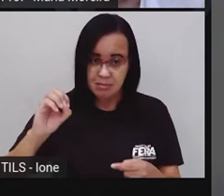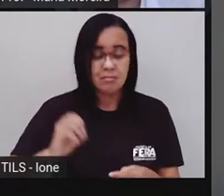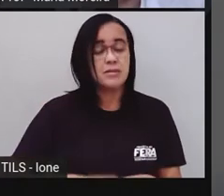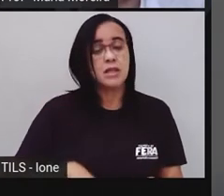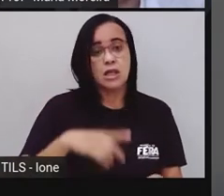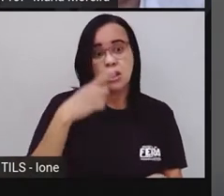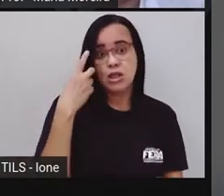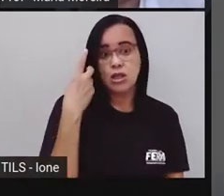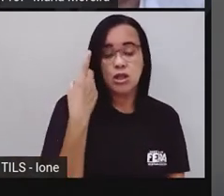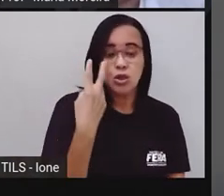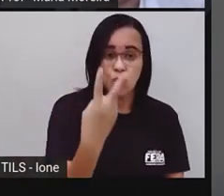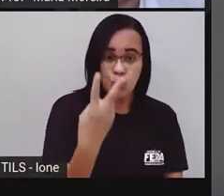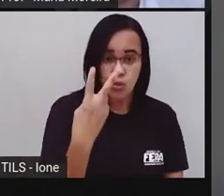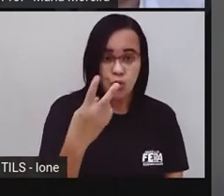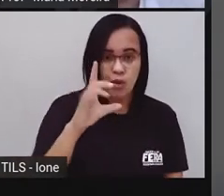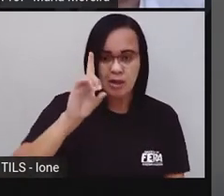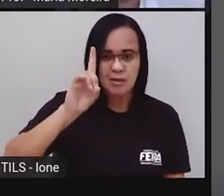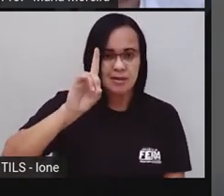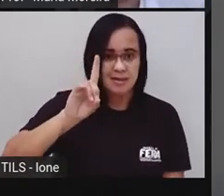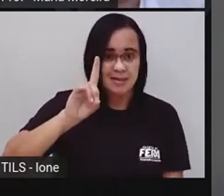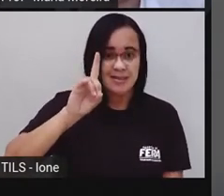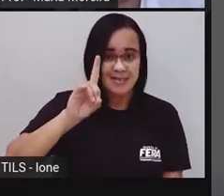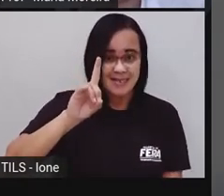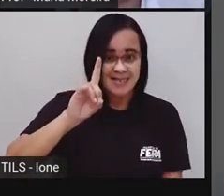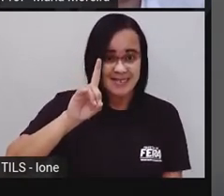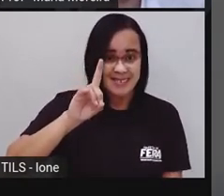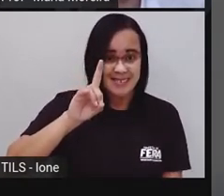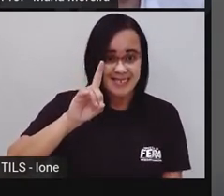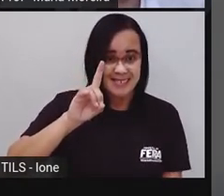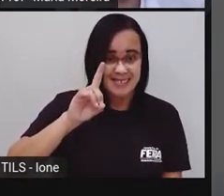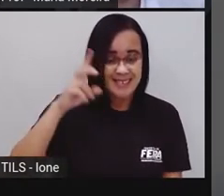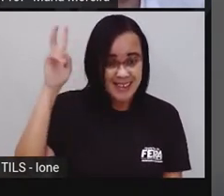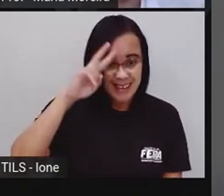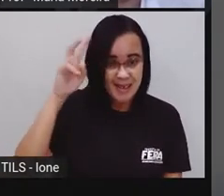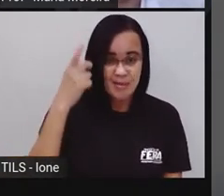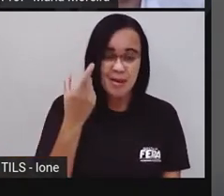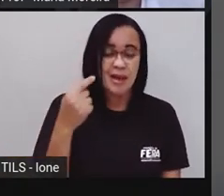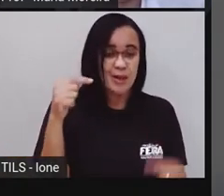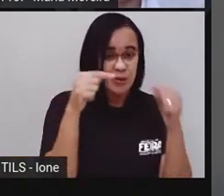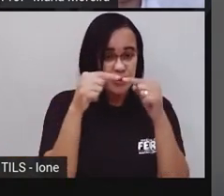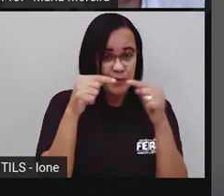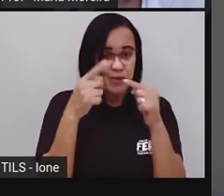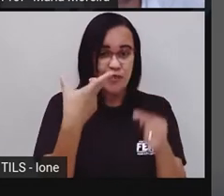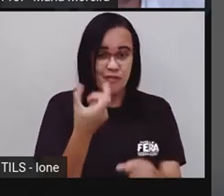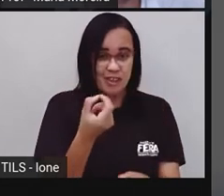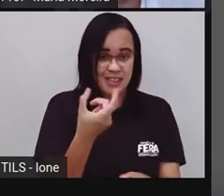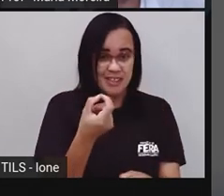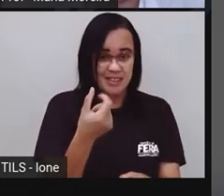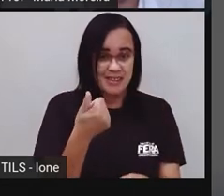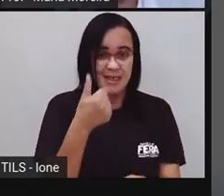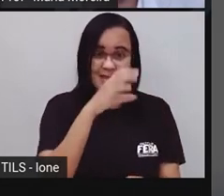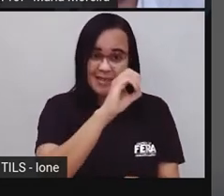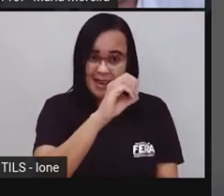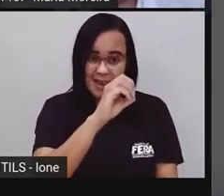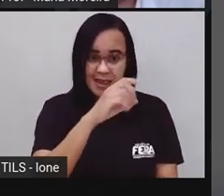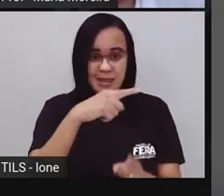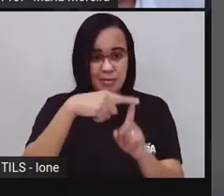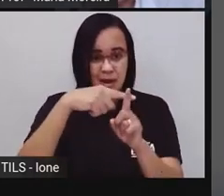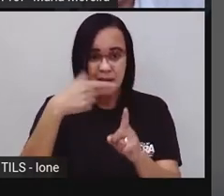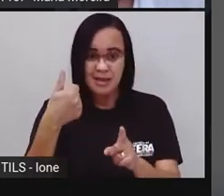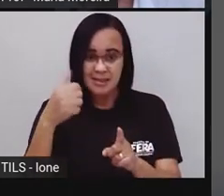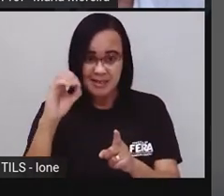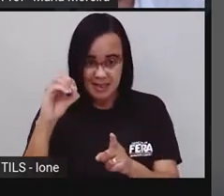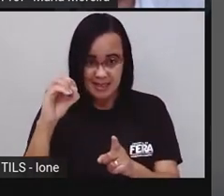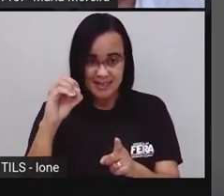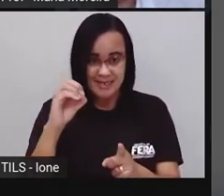dezenas de livros duas dezenas é igual a quanto lá 20 horas 20 não é